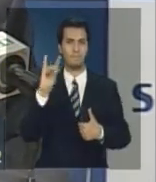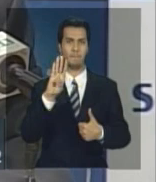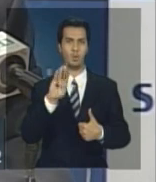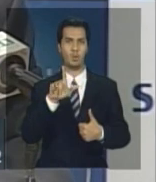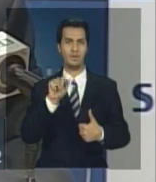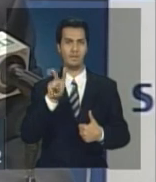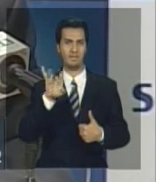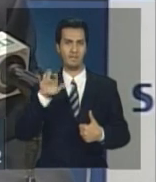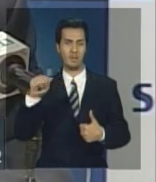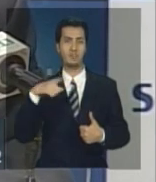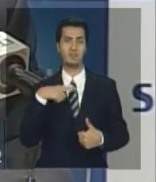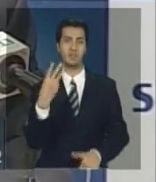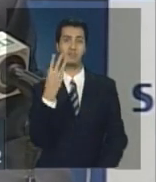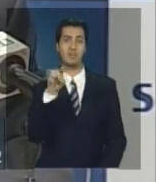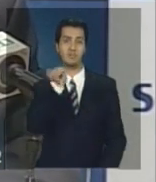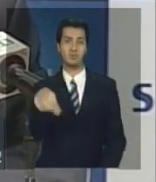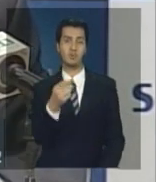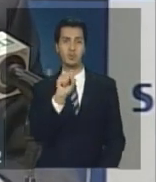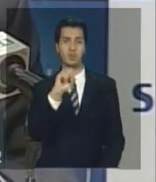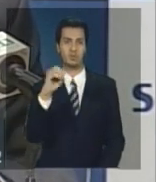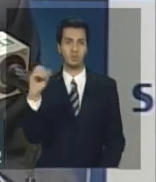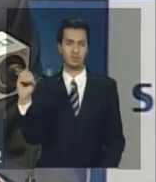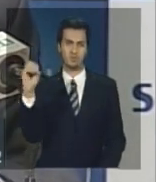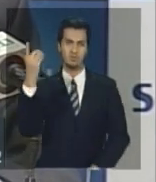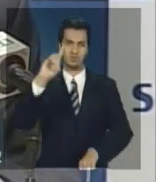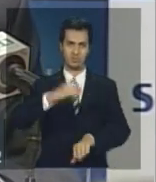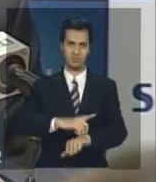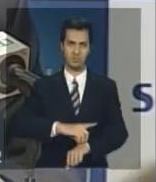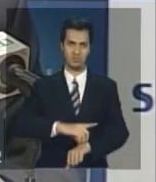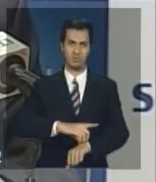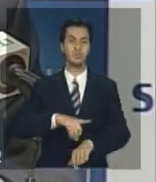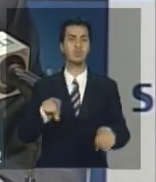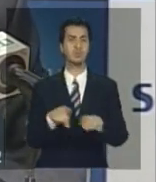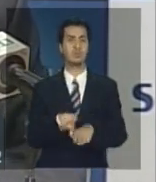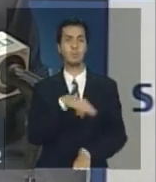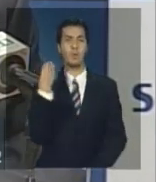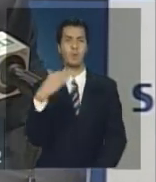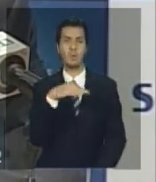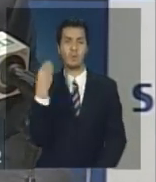quase 3.800 casos, com 16 óbitos.